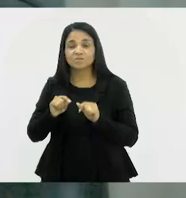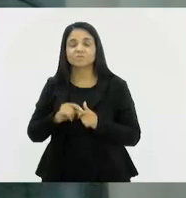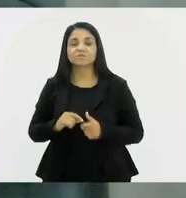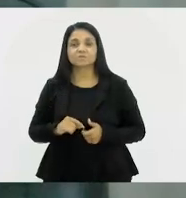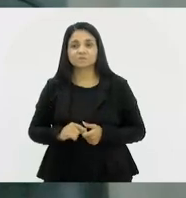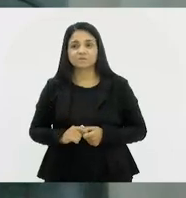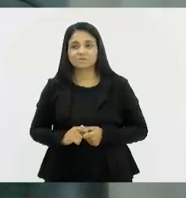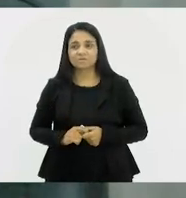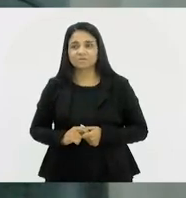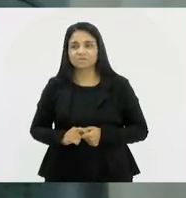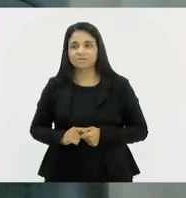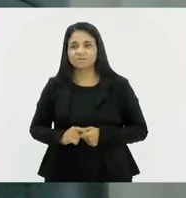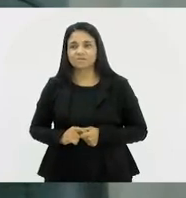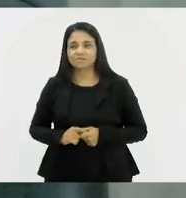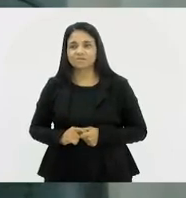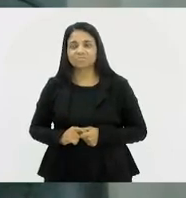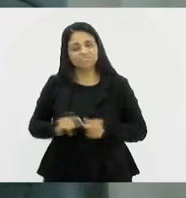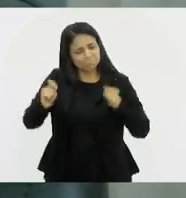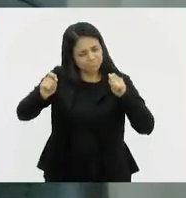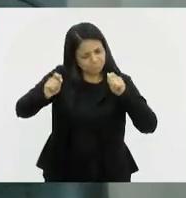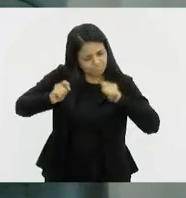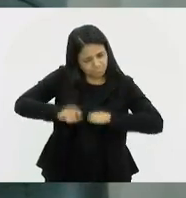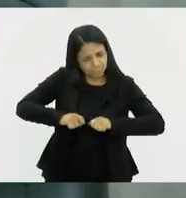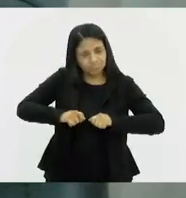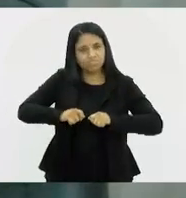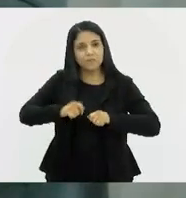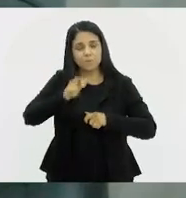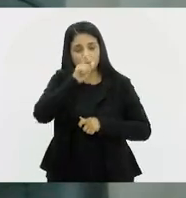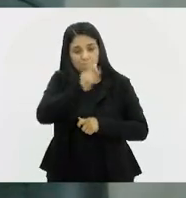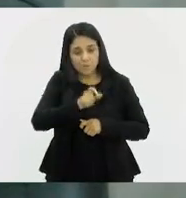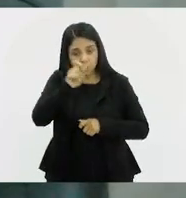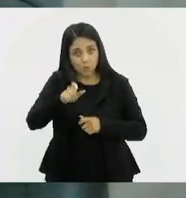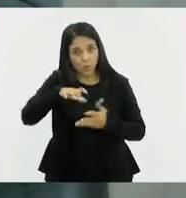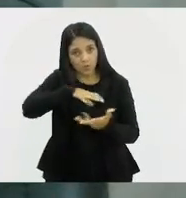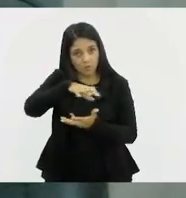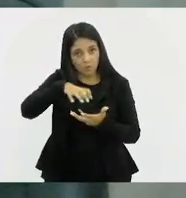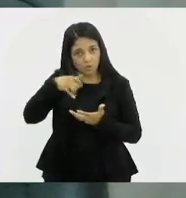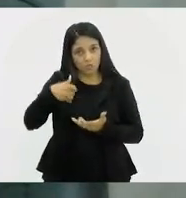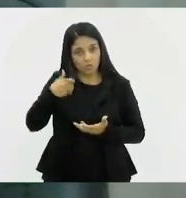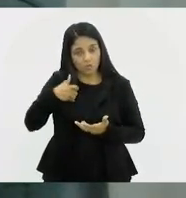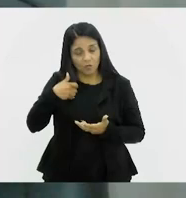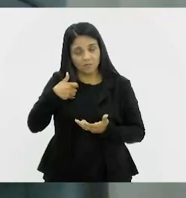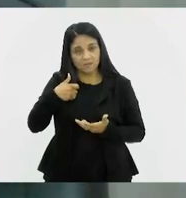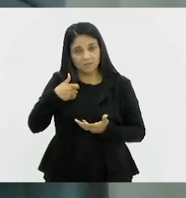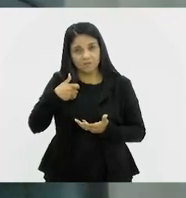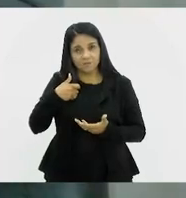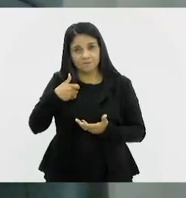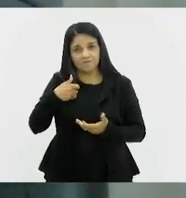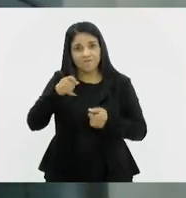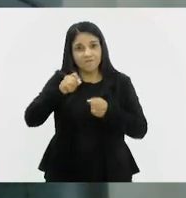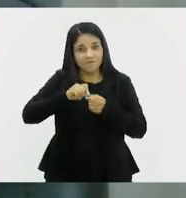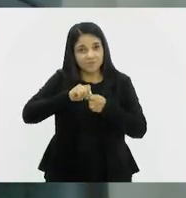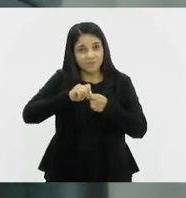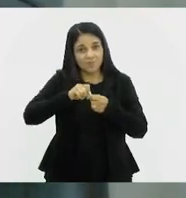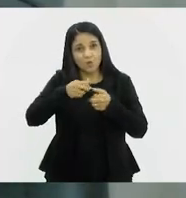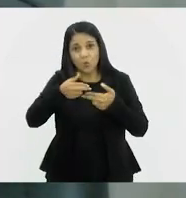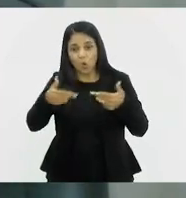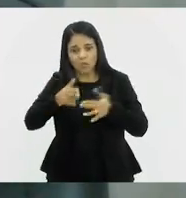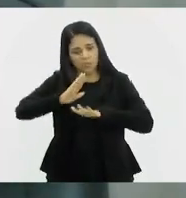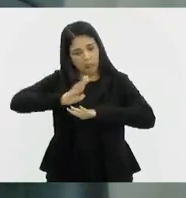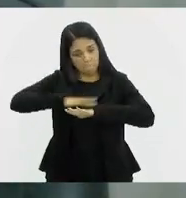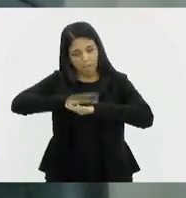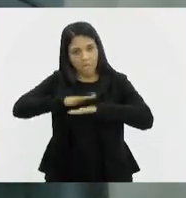a possibilidade da pessoa idosa fazer coisas por si